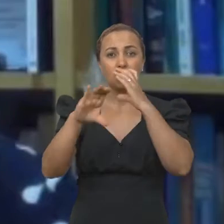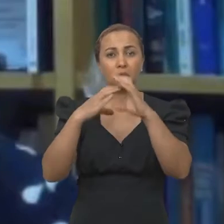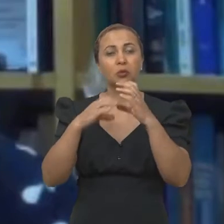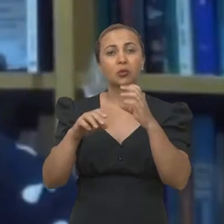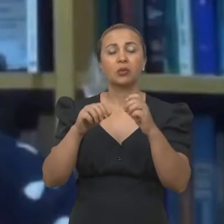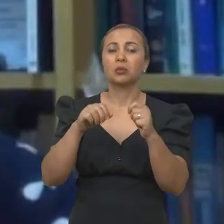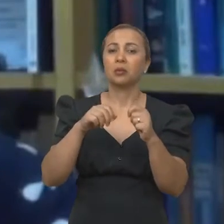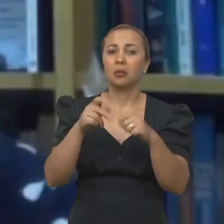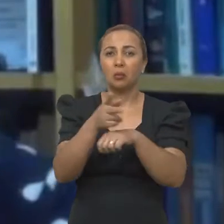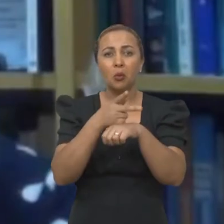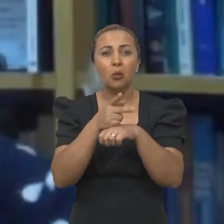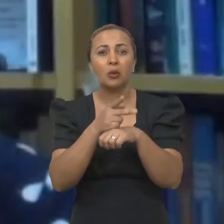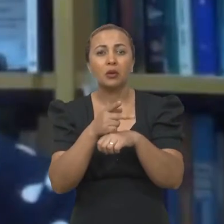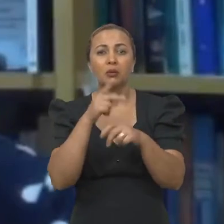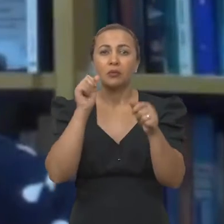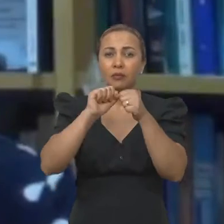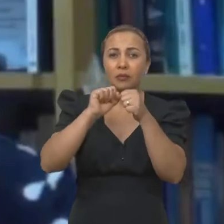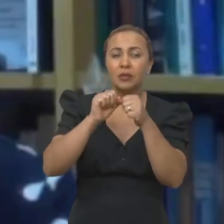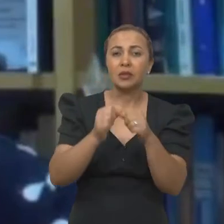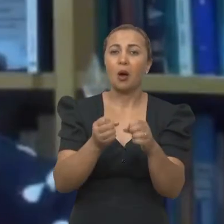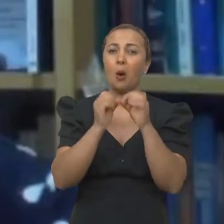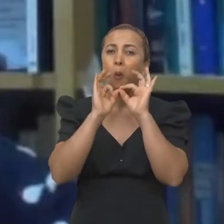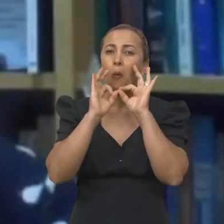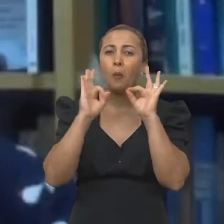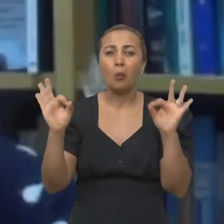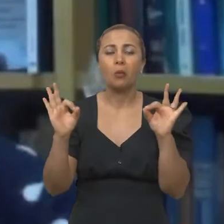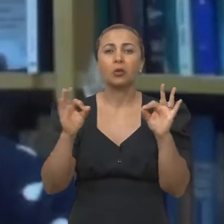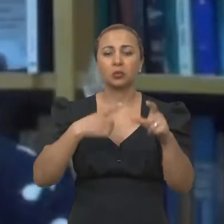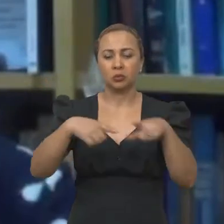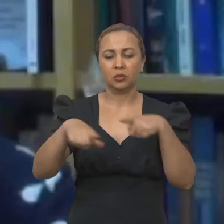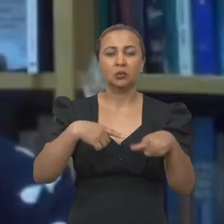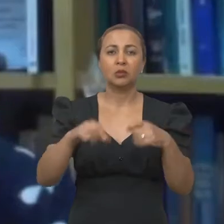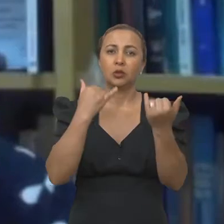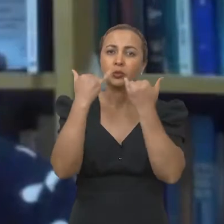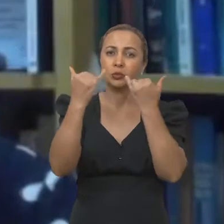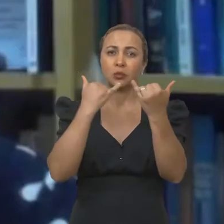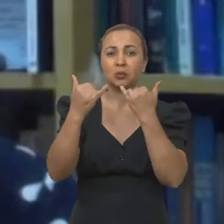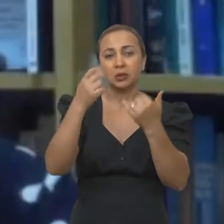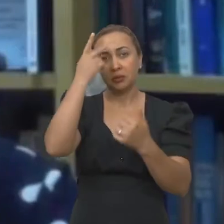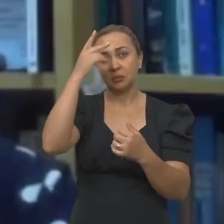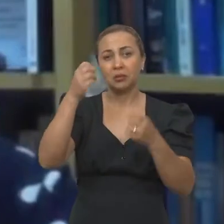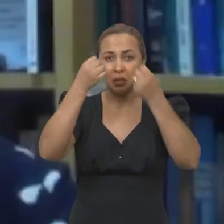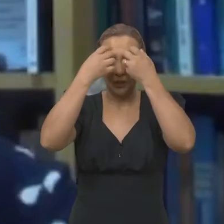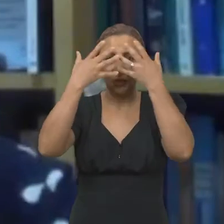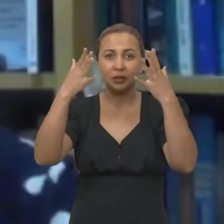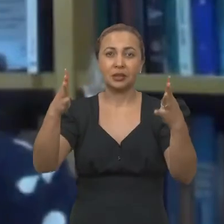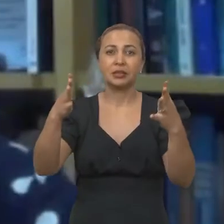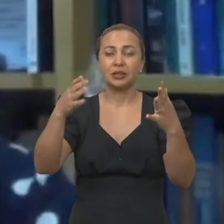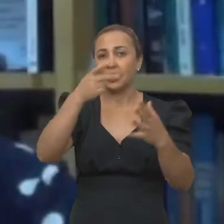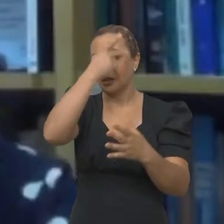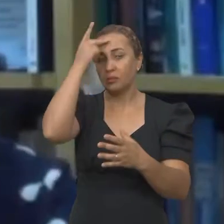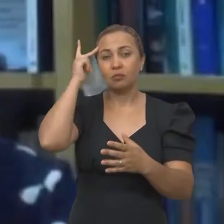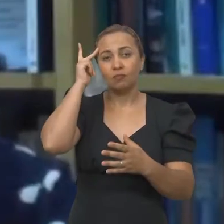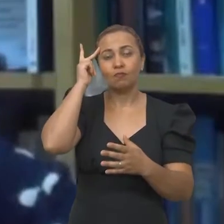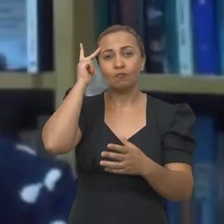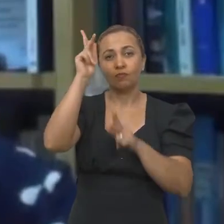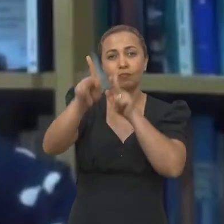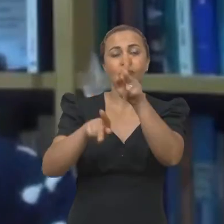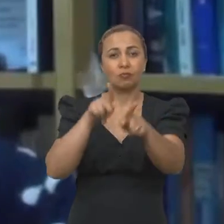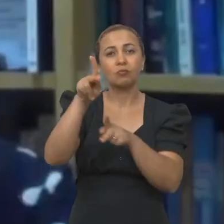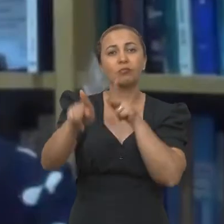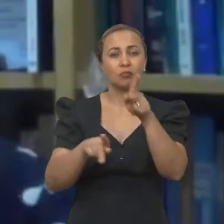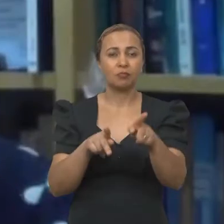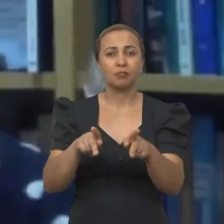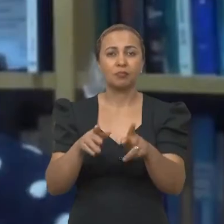comunicadores querendo fazer um bom trabalho de informação para esclarecer o cidadão,